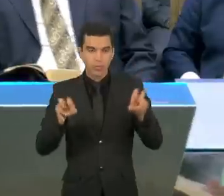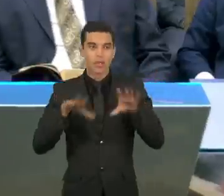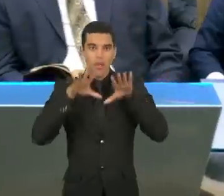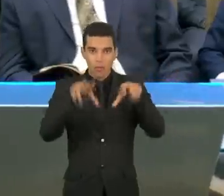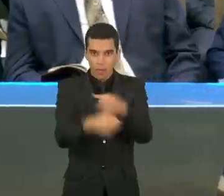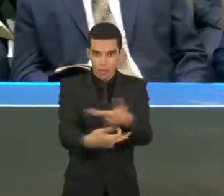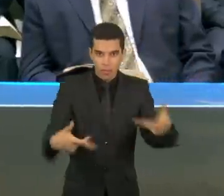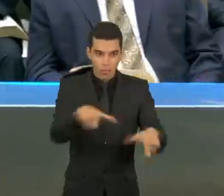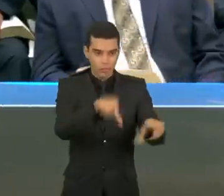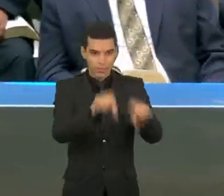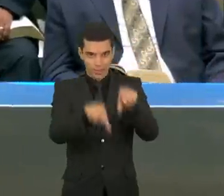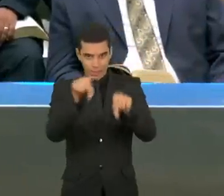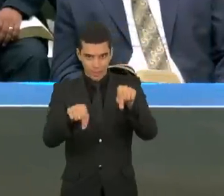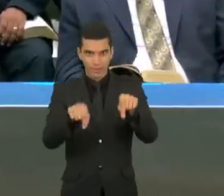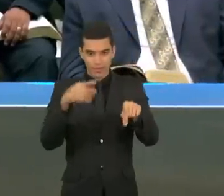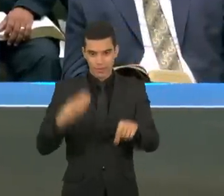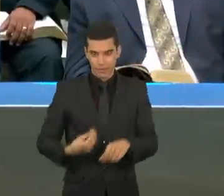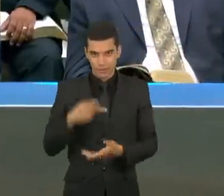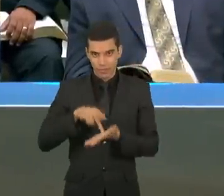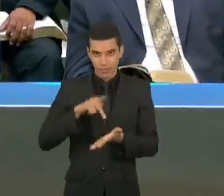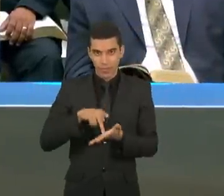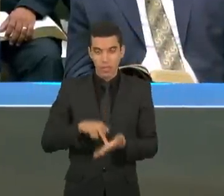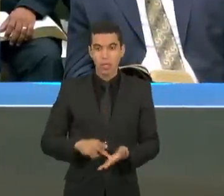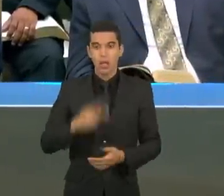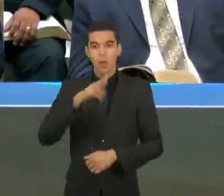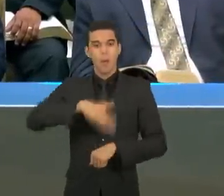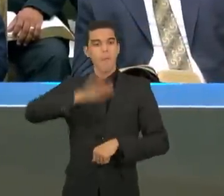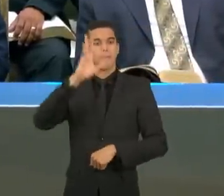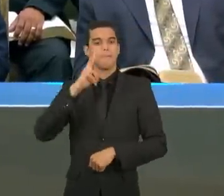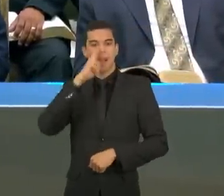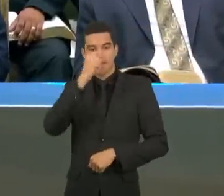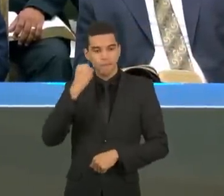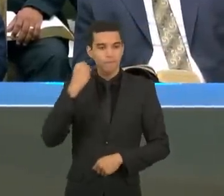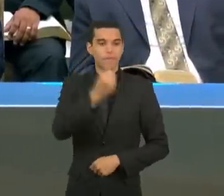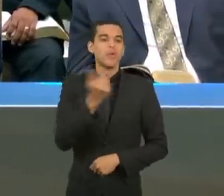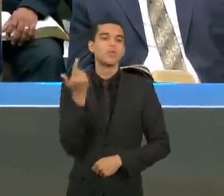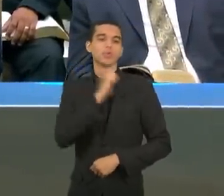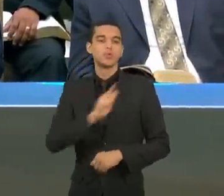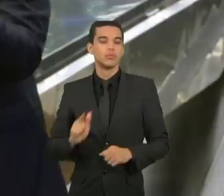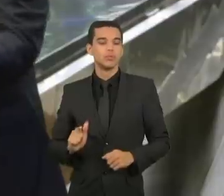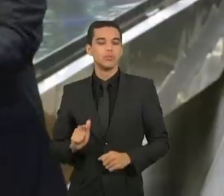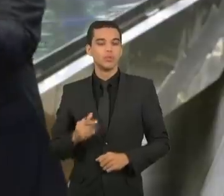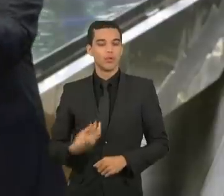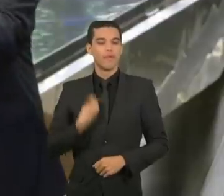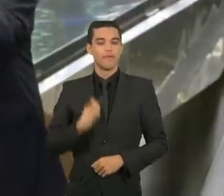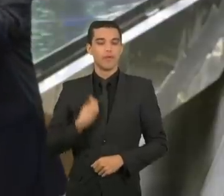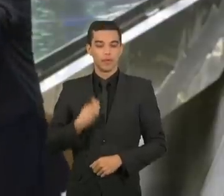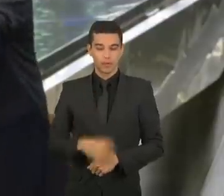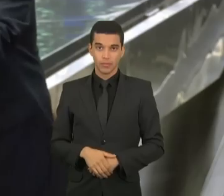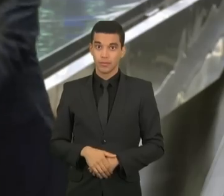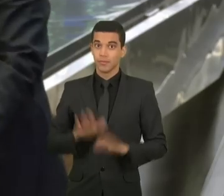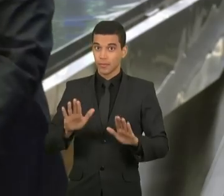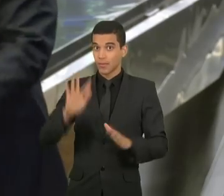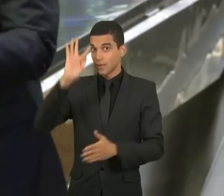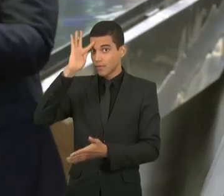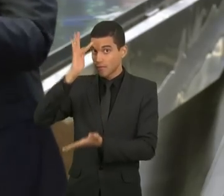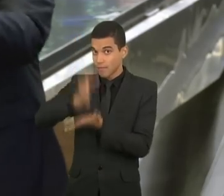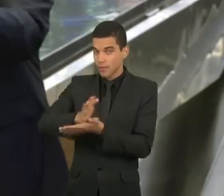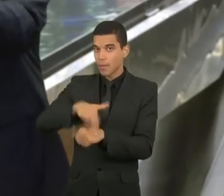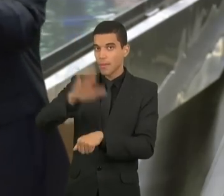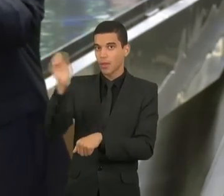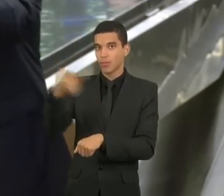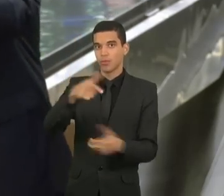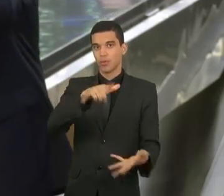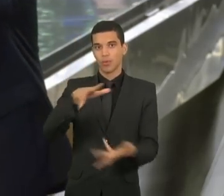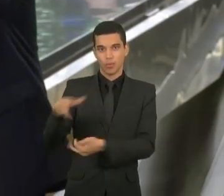fortes sobreviveram. Uau! A fé vence o mundo. Vou dizer de novo. A fé vence o mundo. E se a